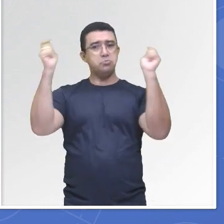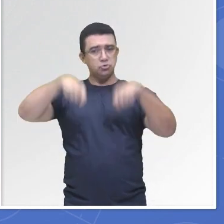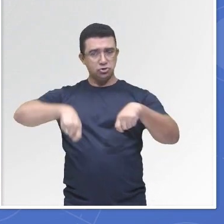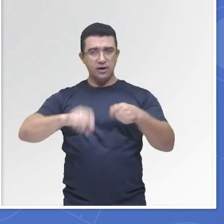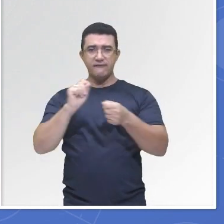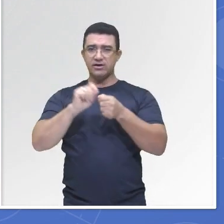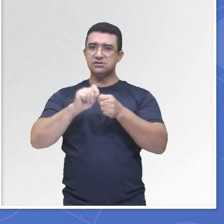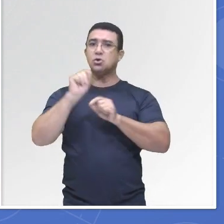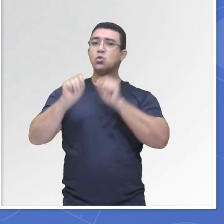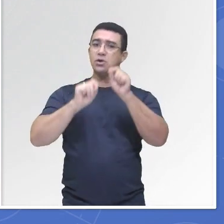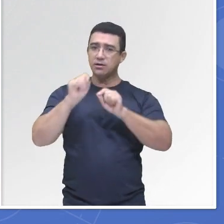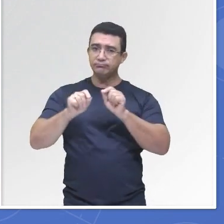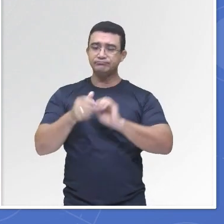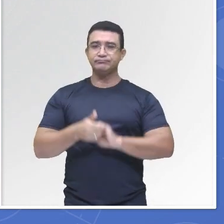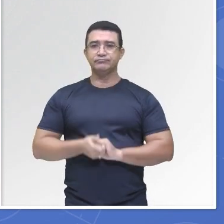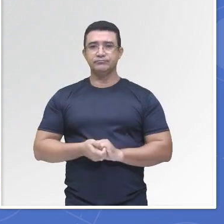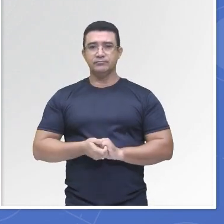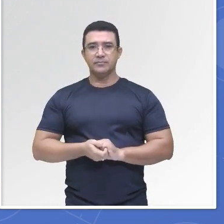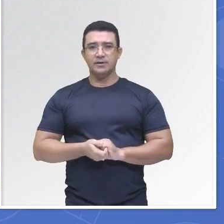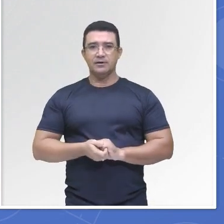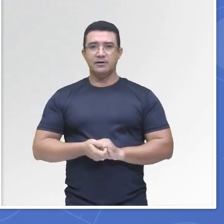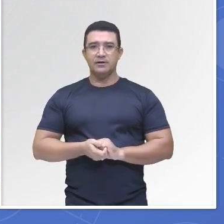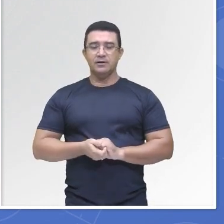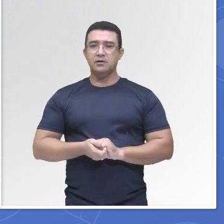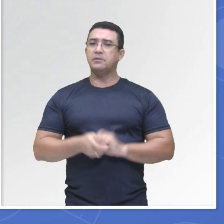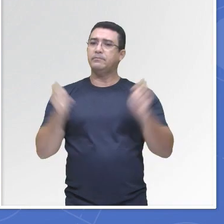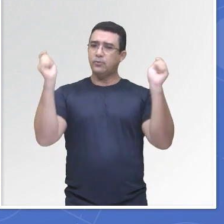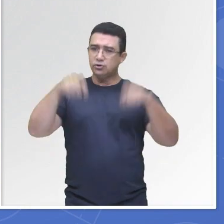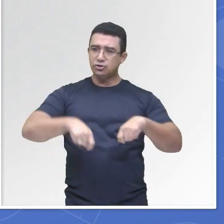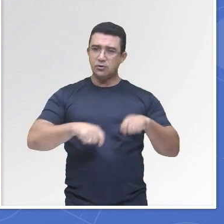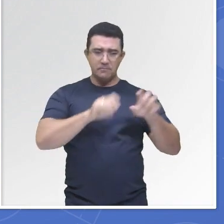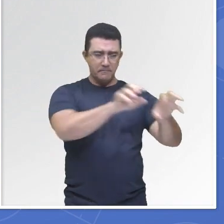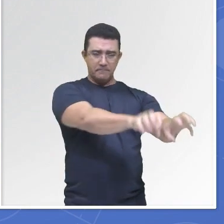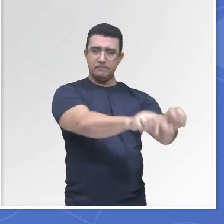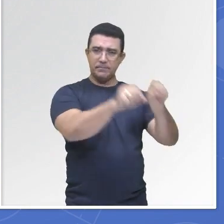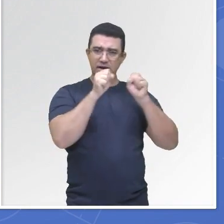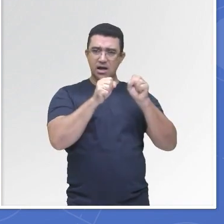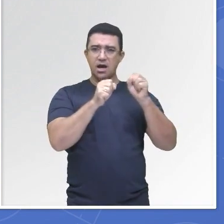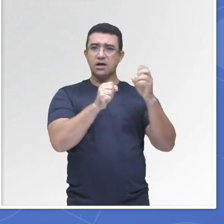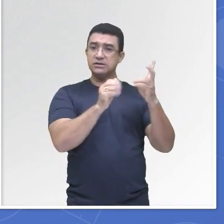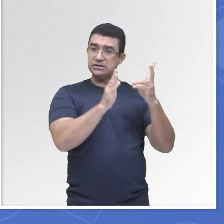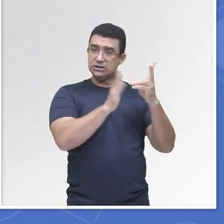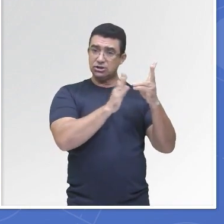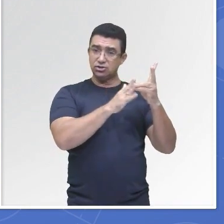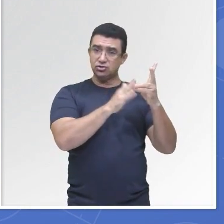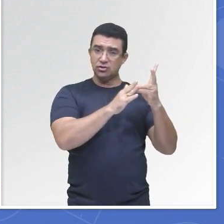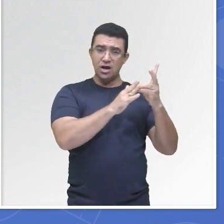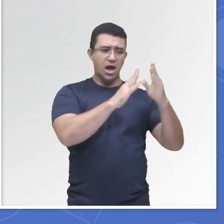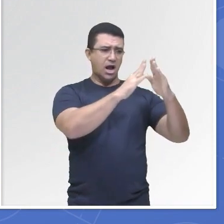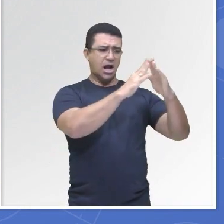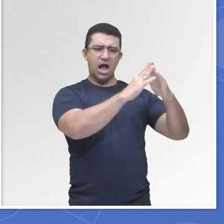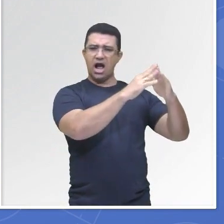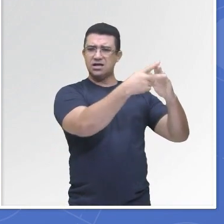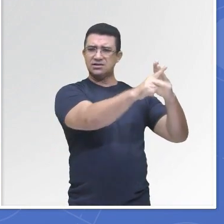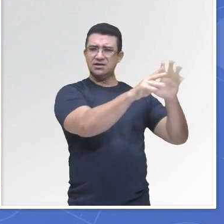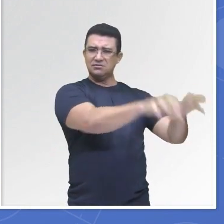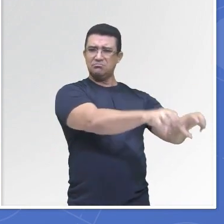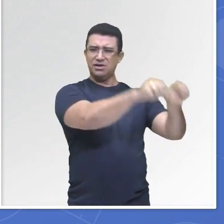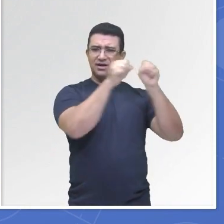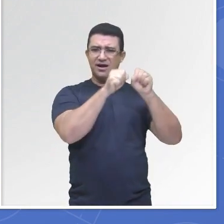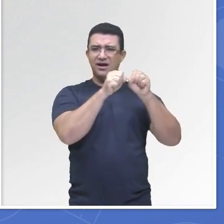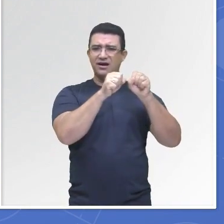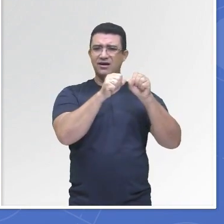eram os descimentos? Eram quando os índios eram retirados das suas aldeias de origem para viver lá dentro